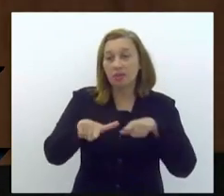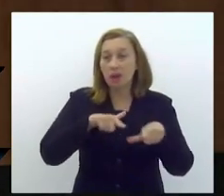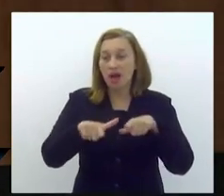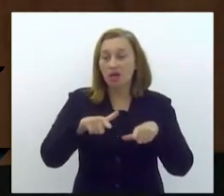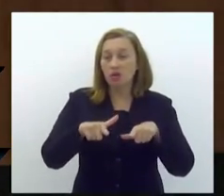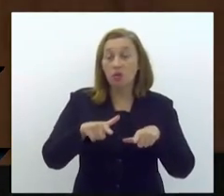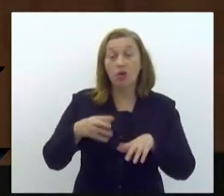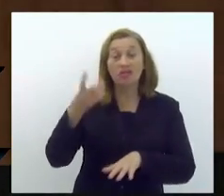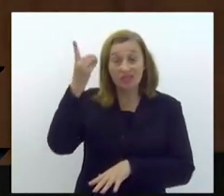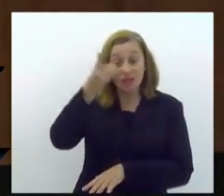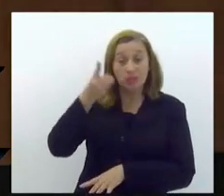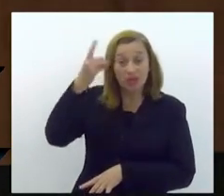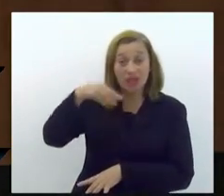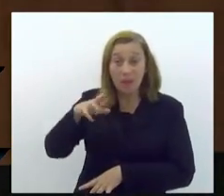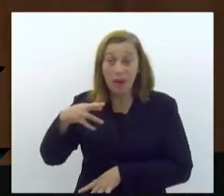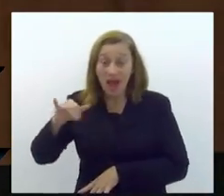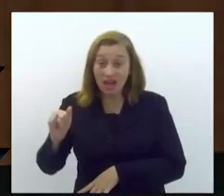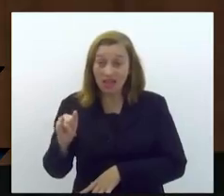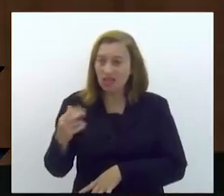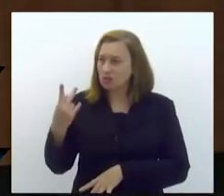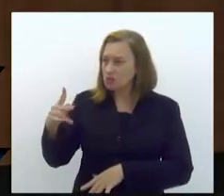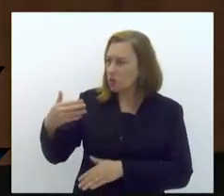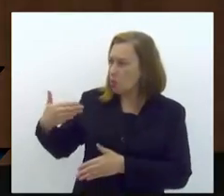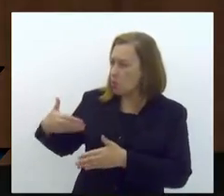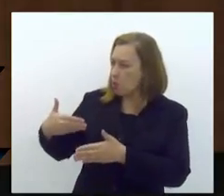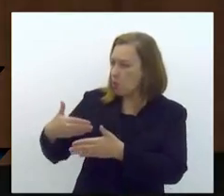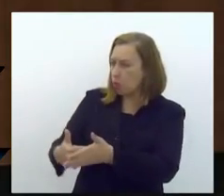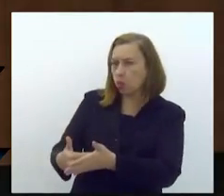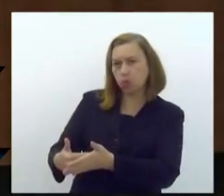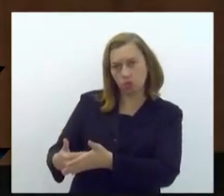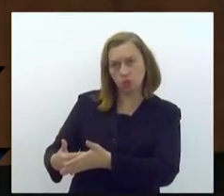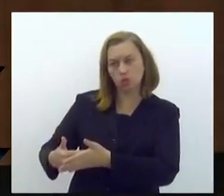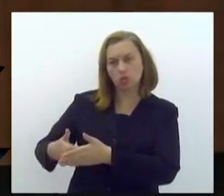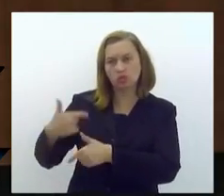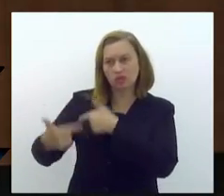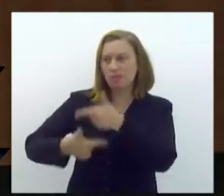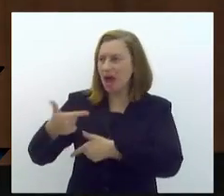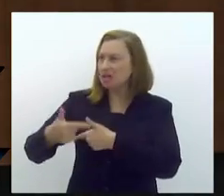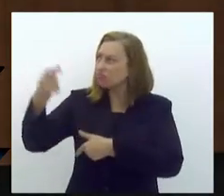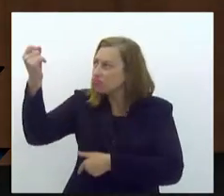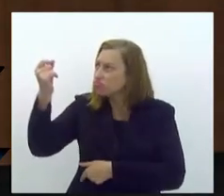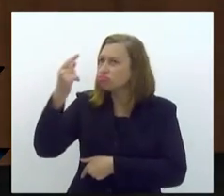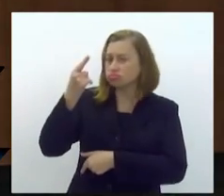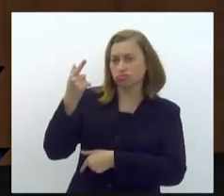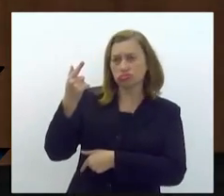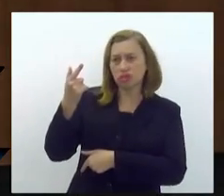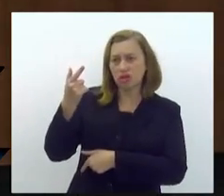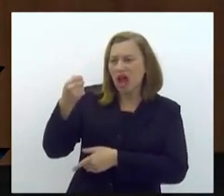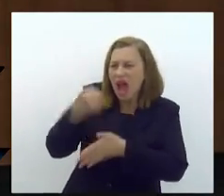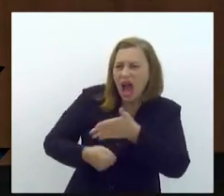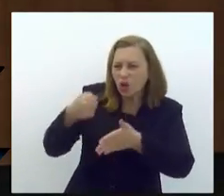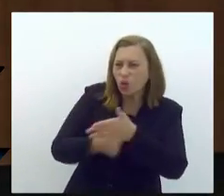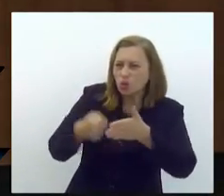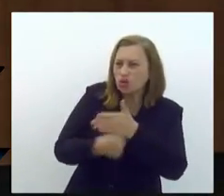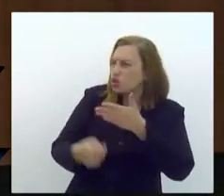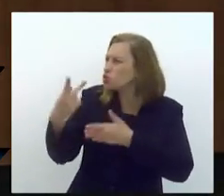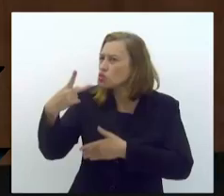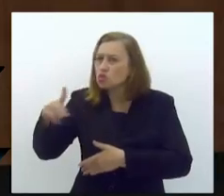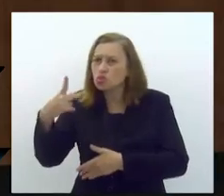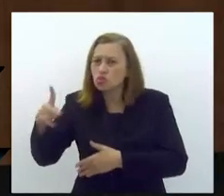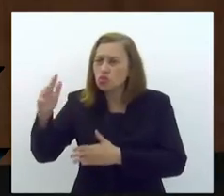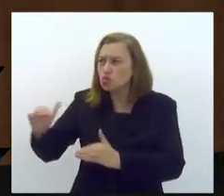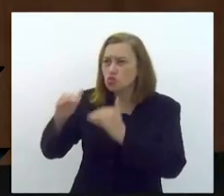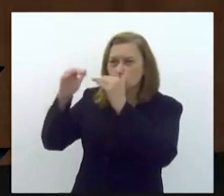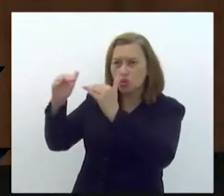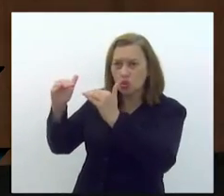Marina a trajetória de vossa excelência deputada nos inspira a luta de vossa excelência que